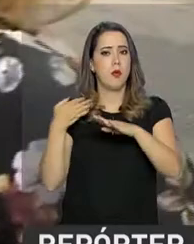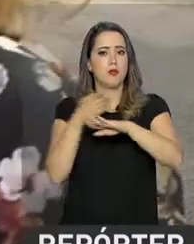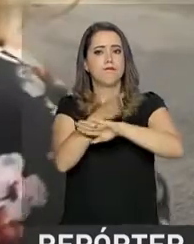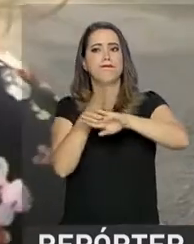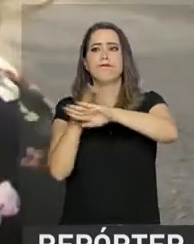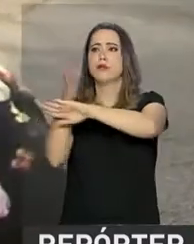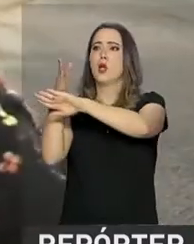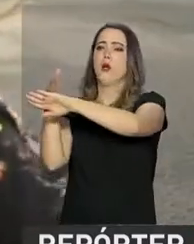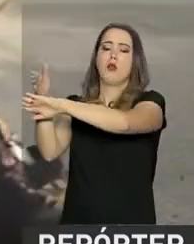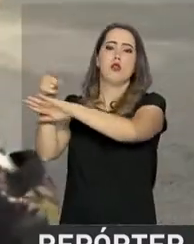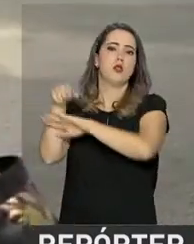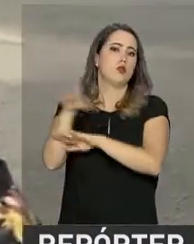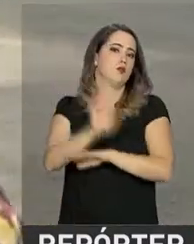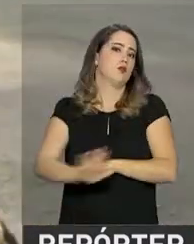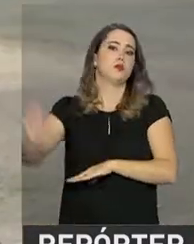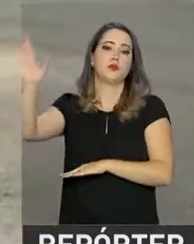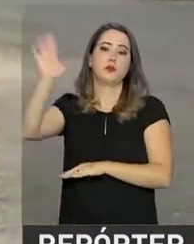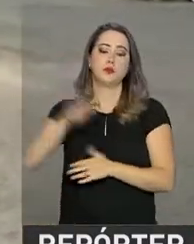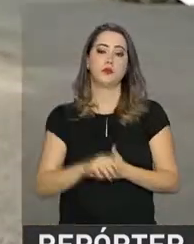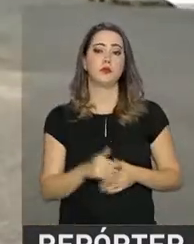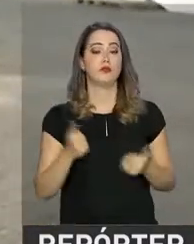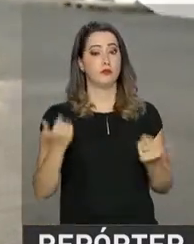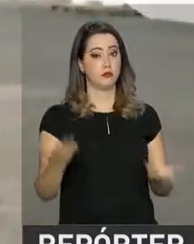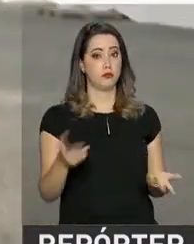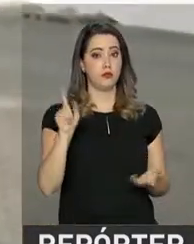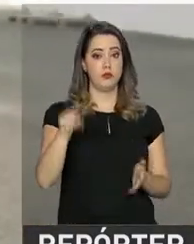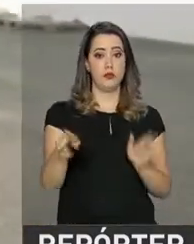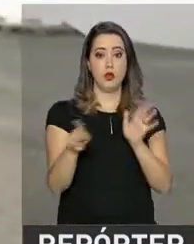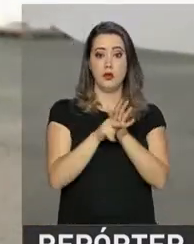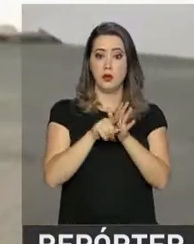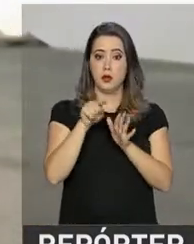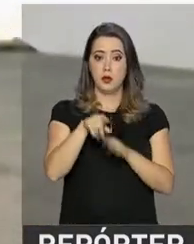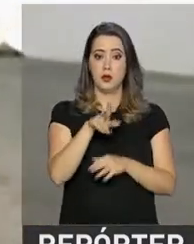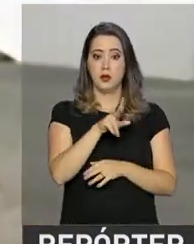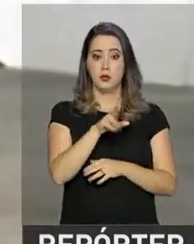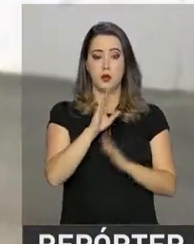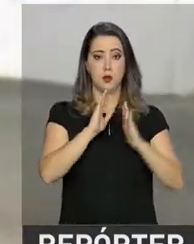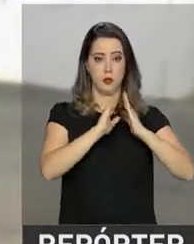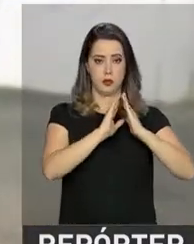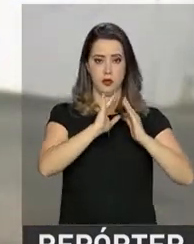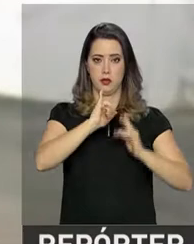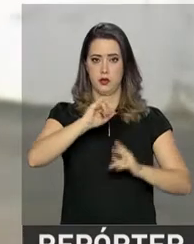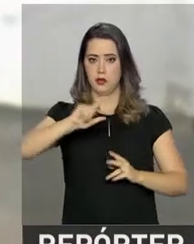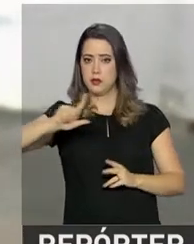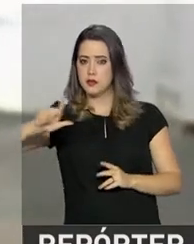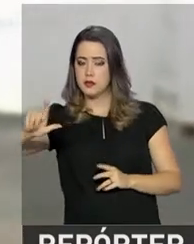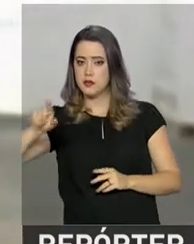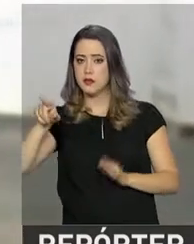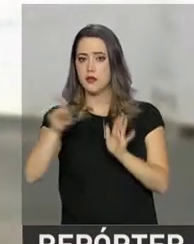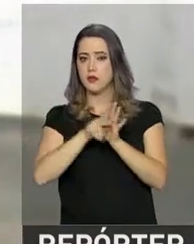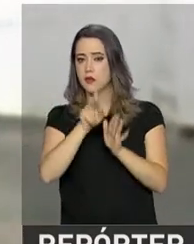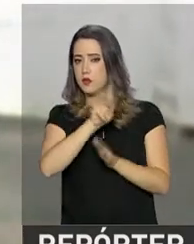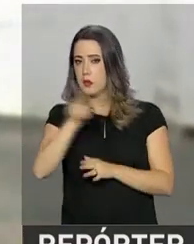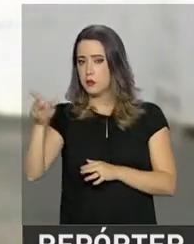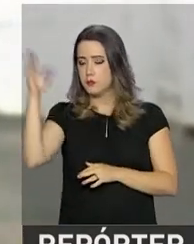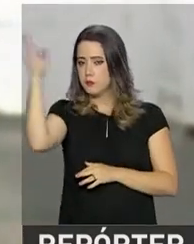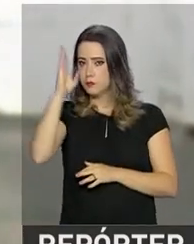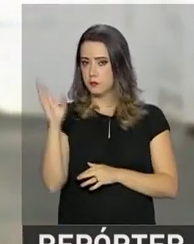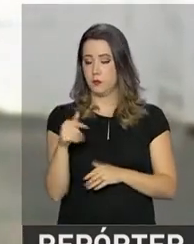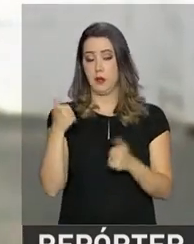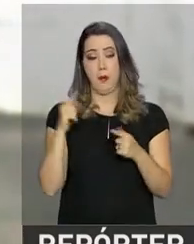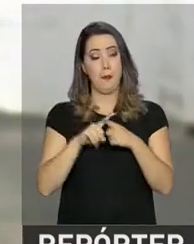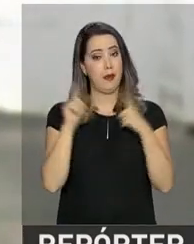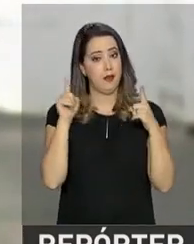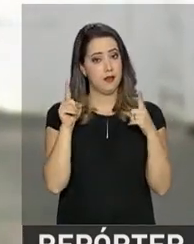que é capitaneado fica a cargo da casa civil da presidência da república a operação colhidas forças armadas entram com o